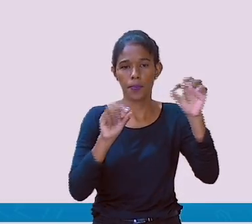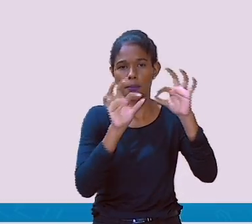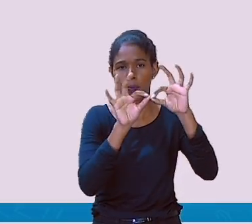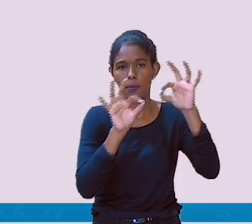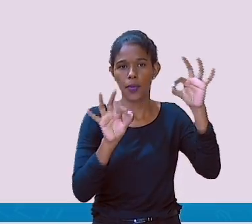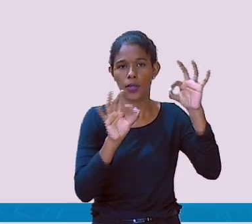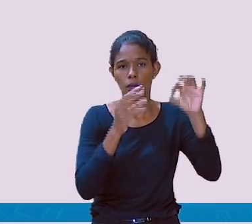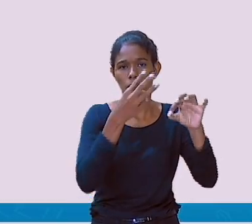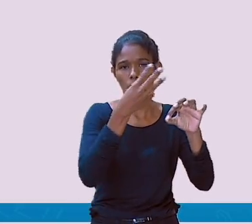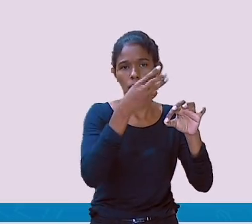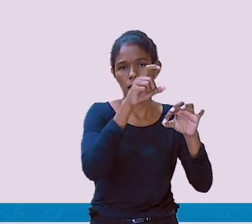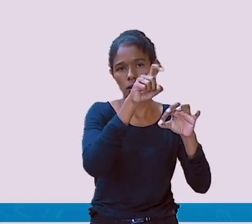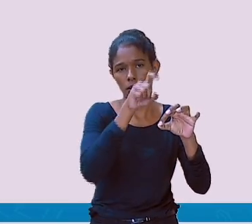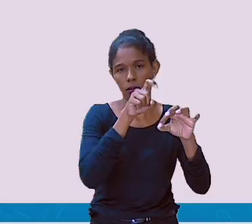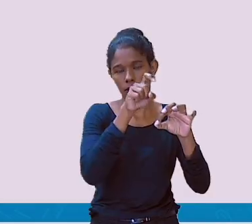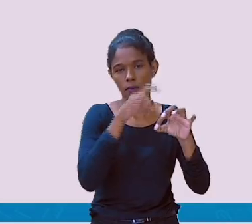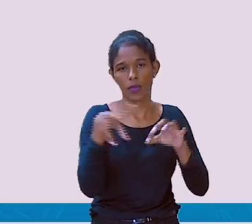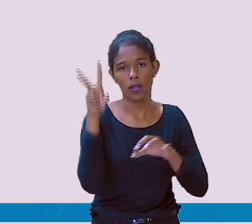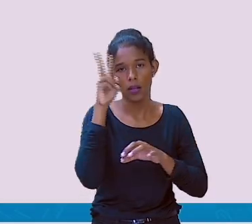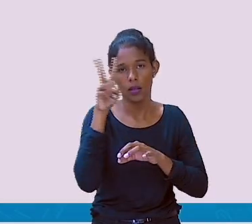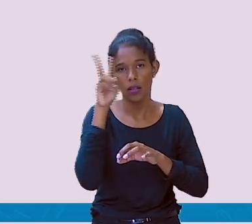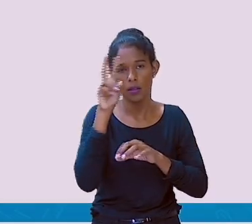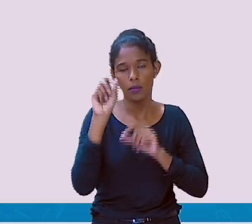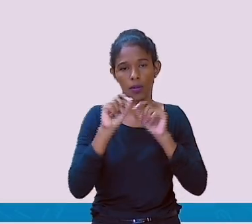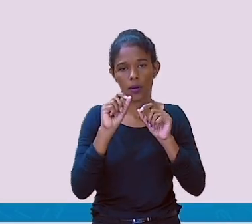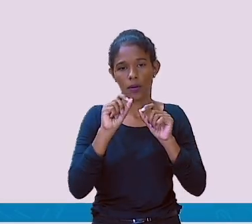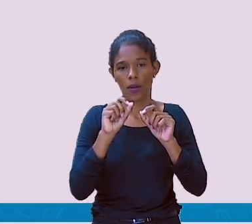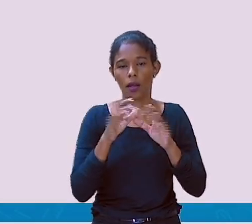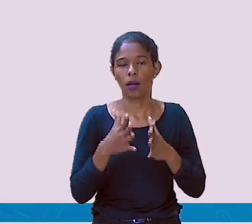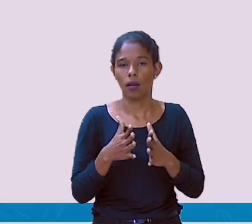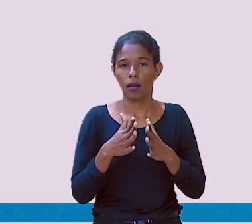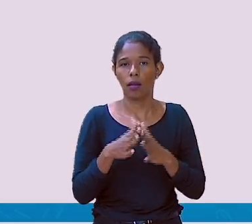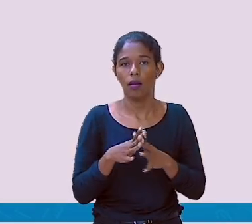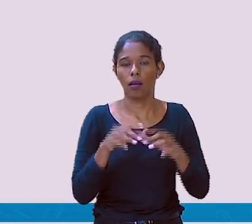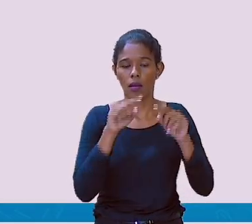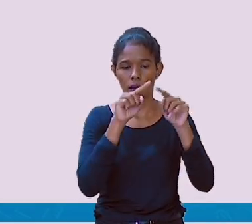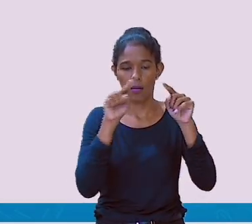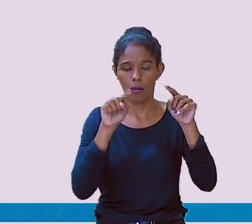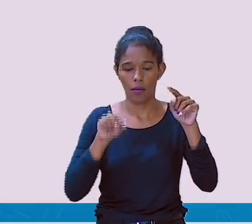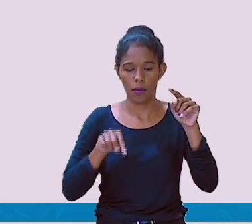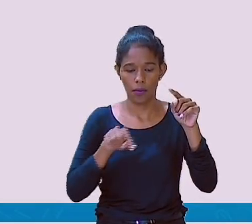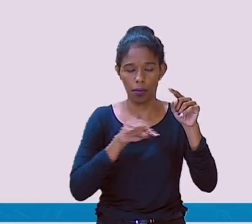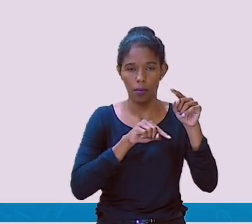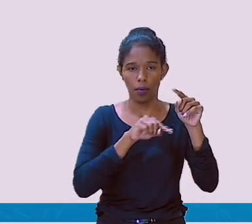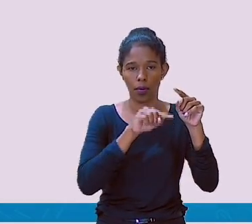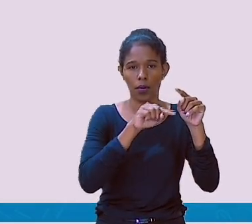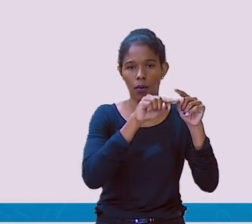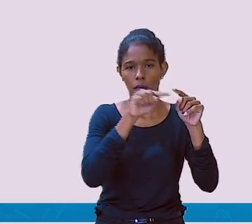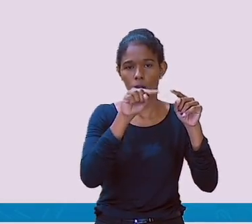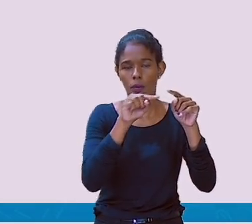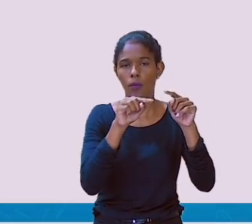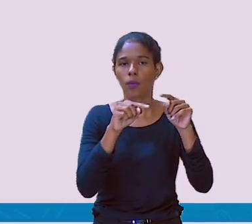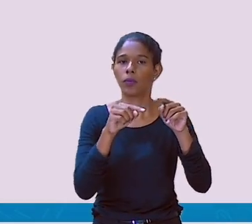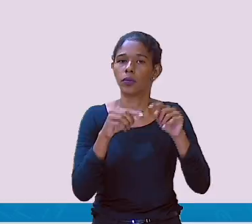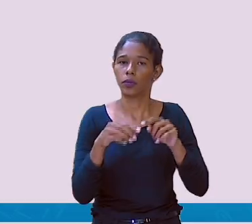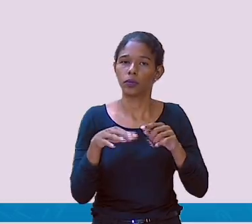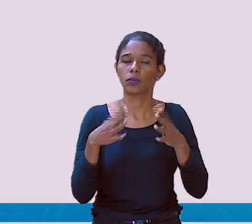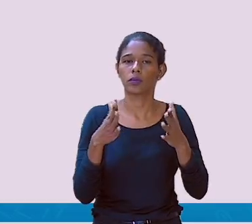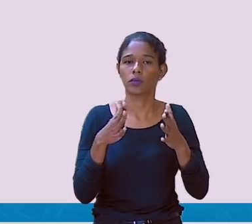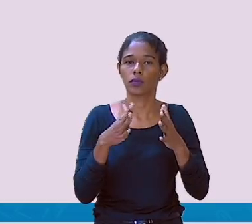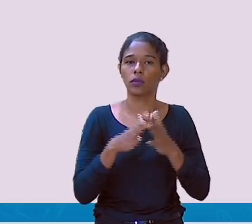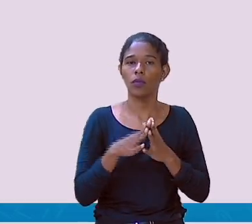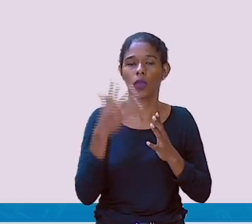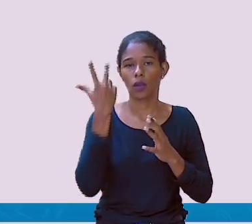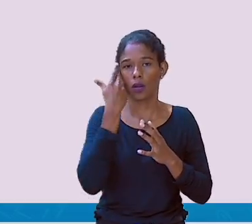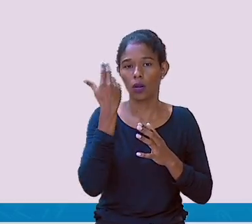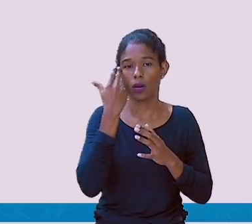Lembrando que é um polígono regular. Então, nós temos estes lados, todos, medindo x,